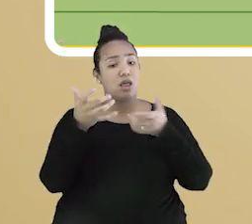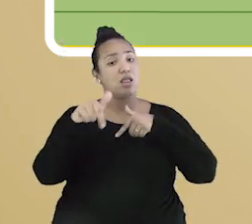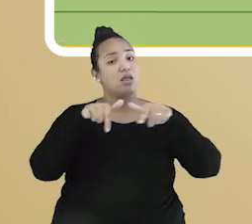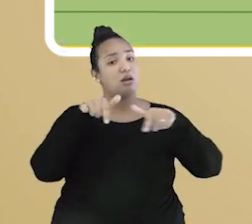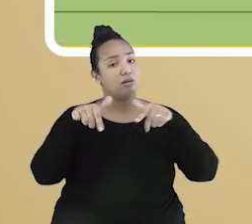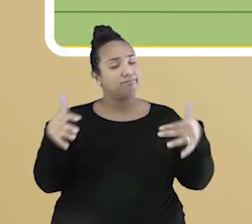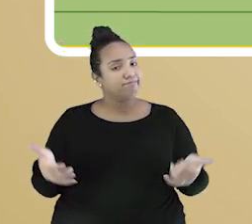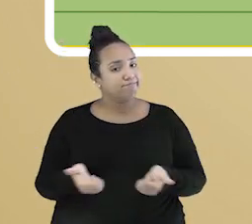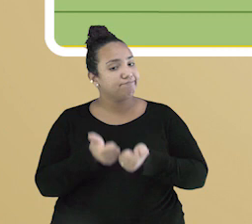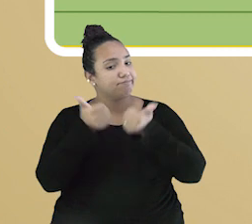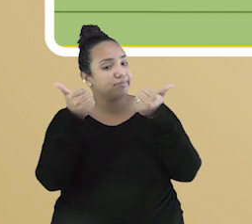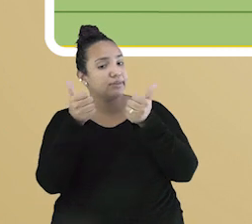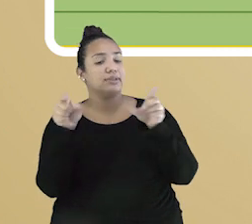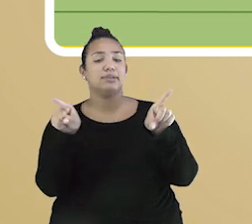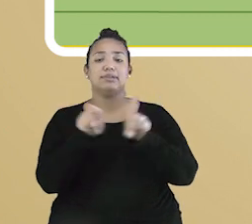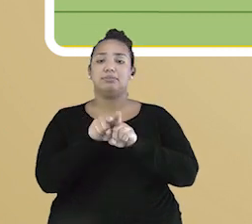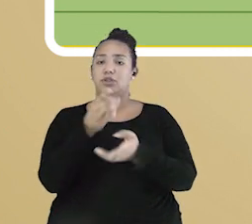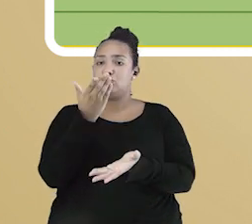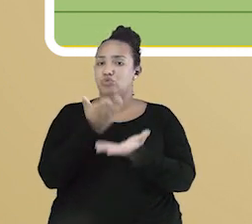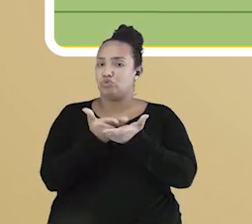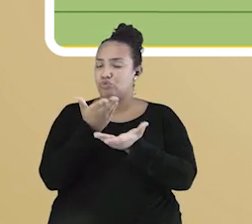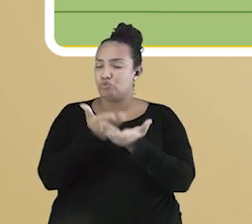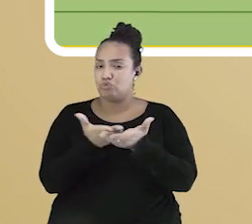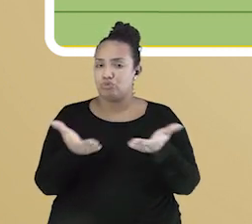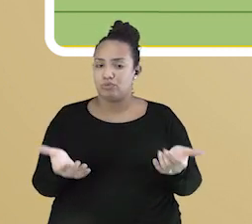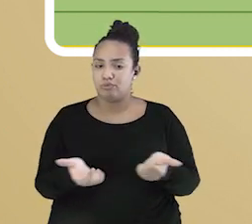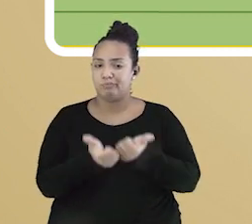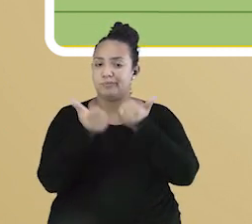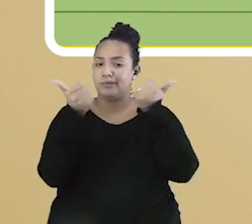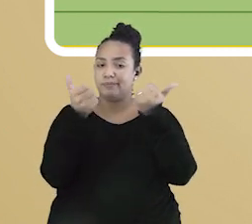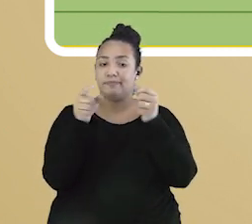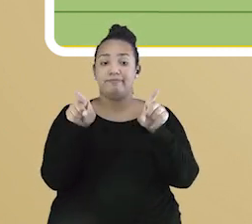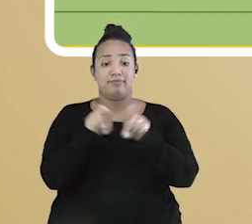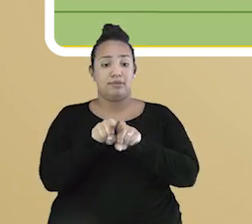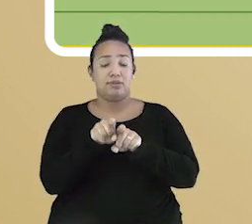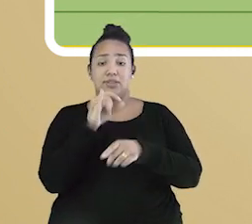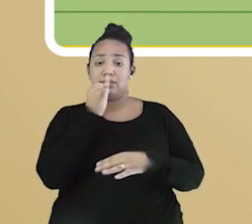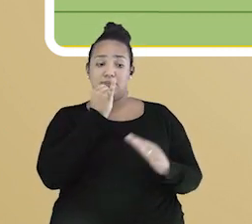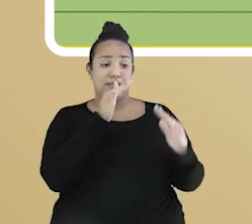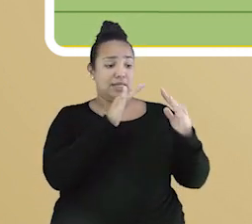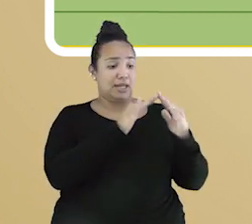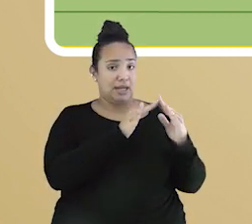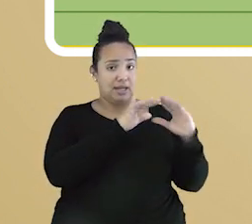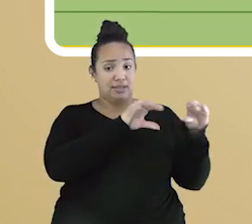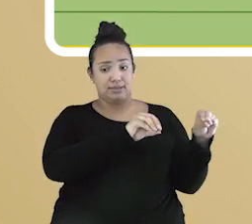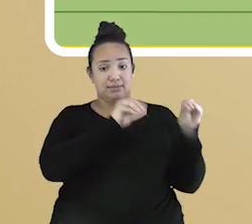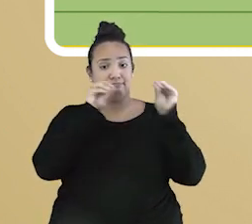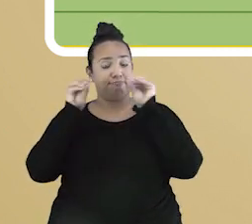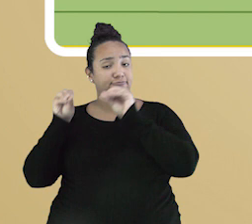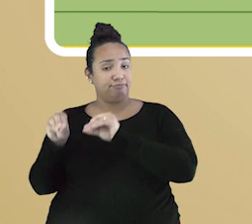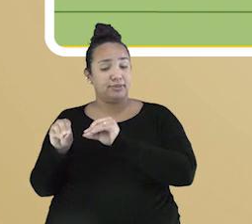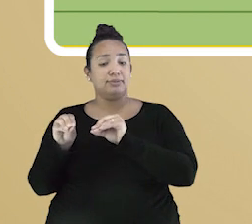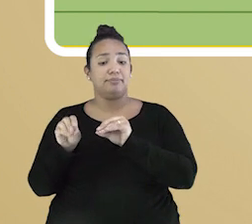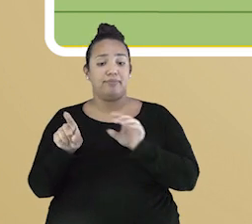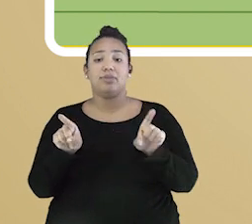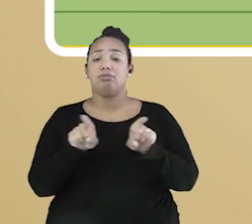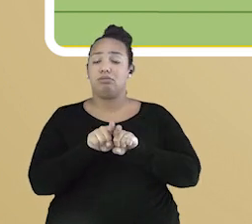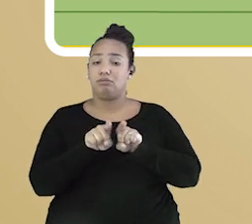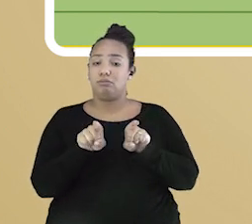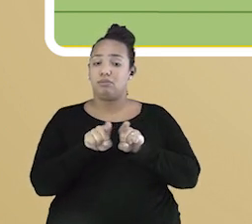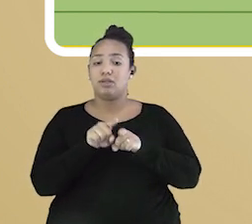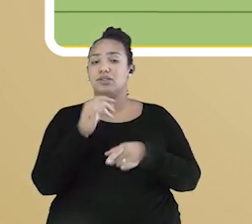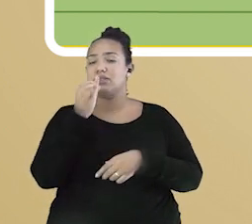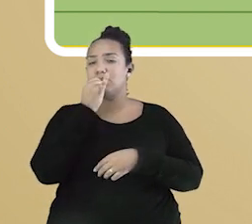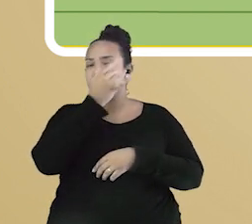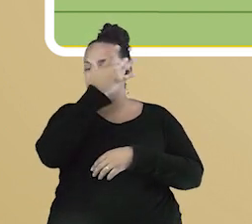trabalho, melhores oportunidades de estudo, para mudarem de local de moradia, e também tem